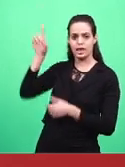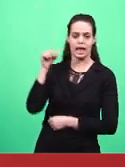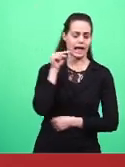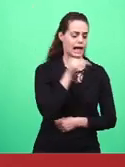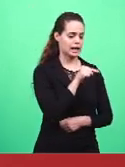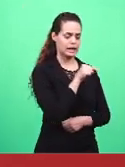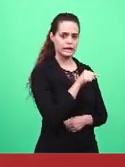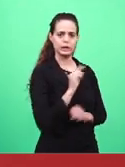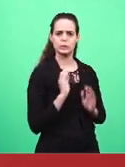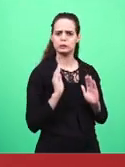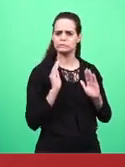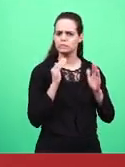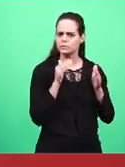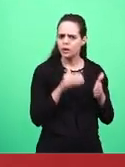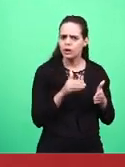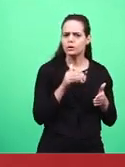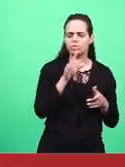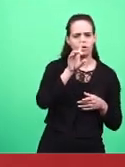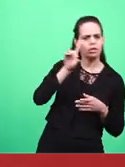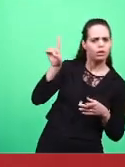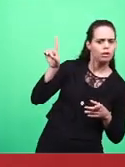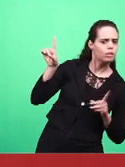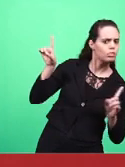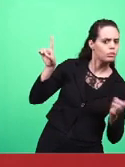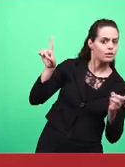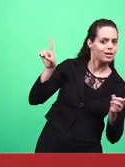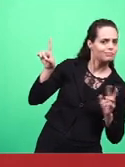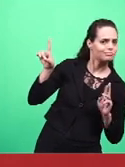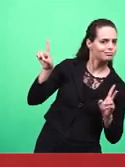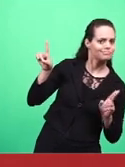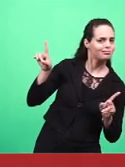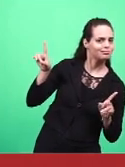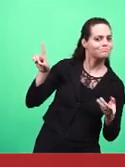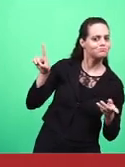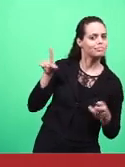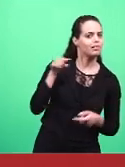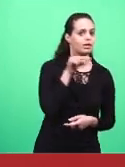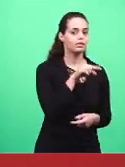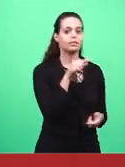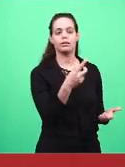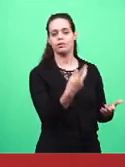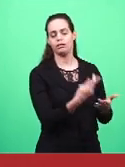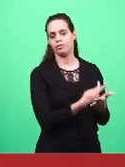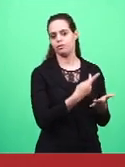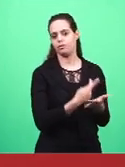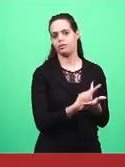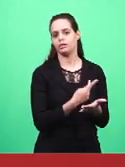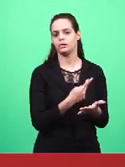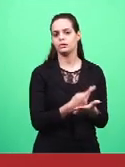isso? Quais eram as mulheres?